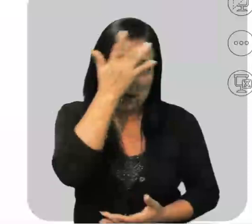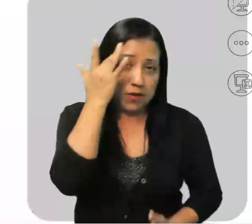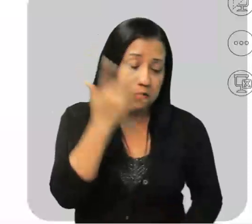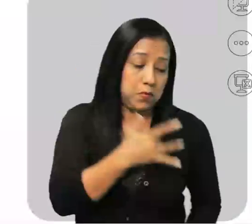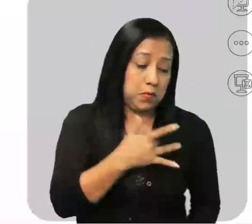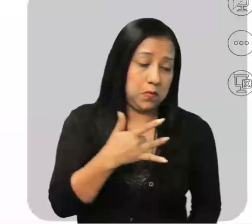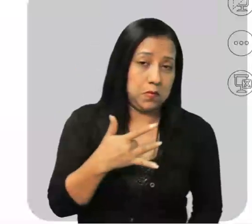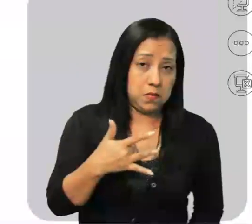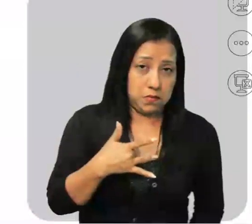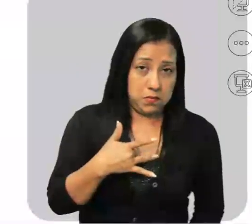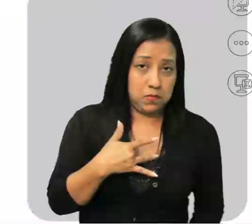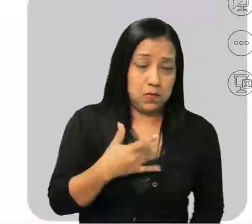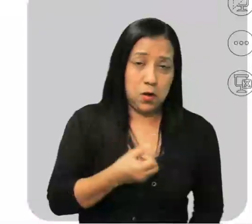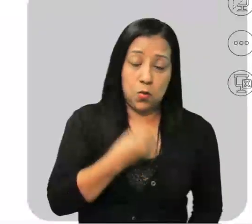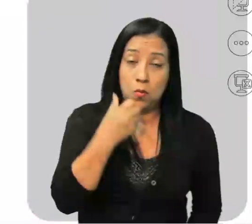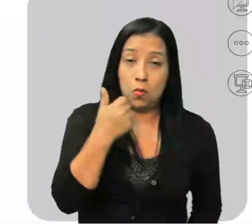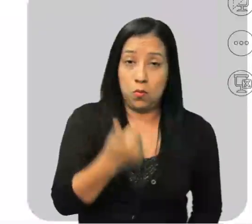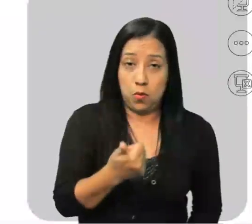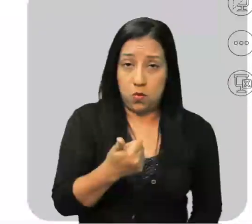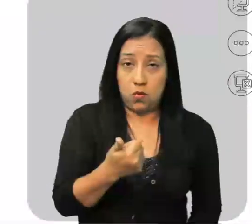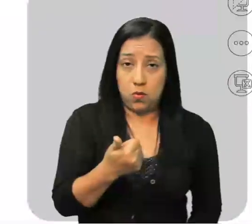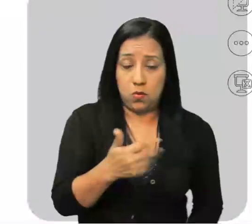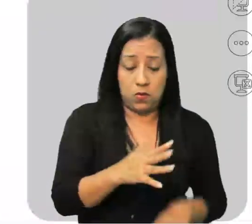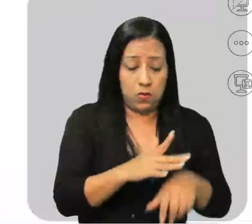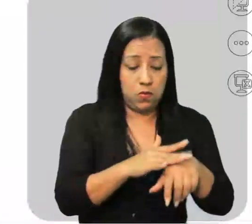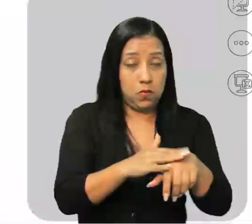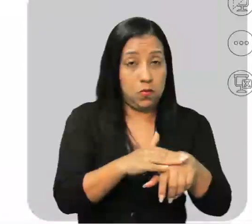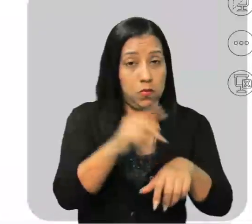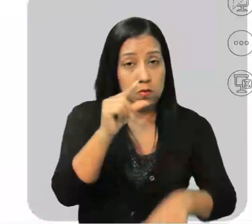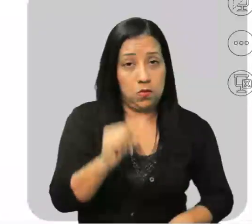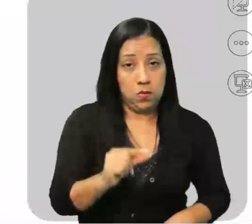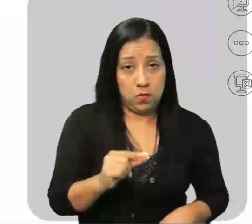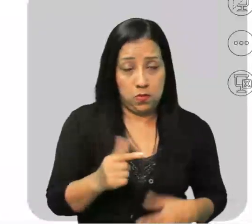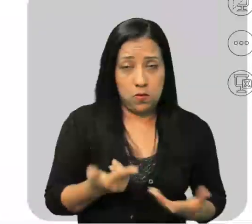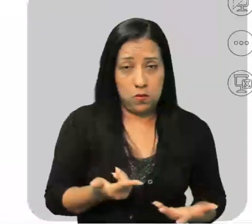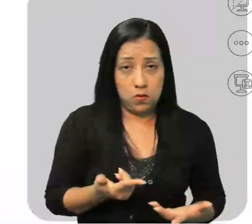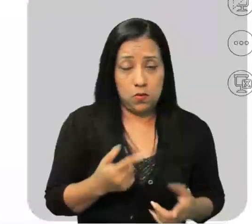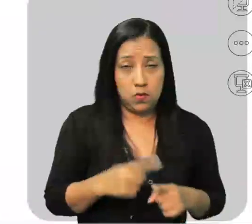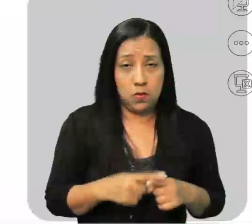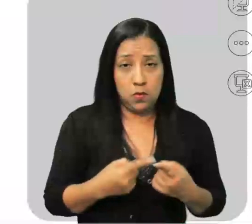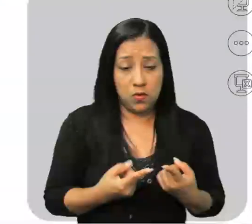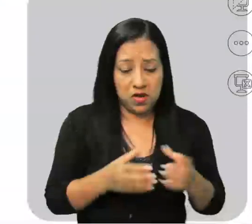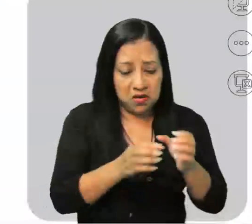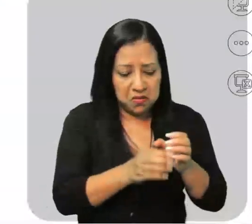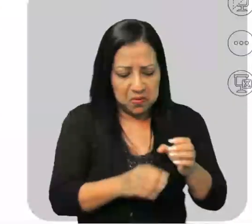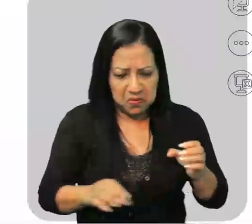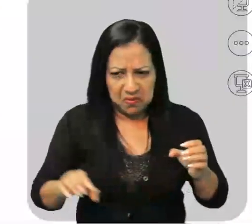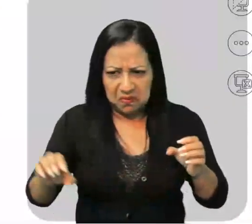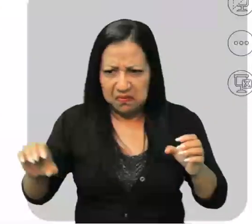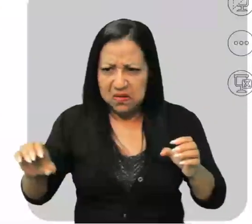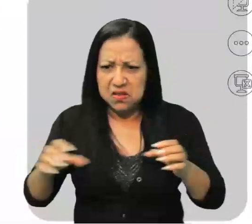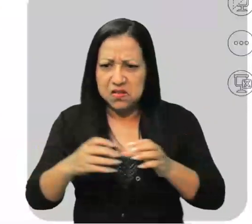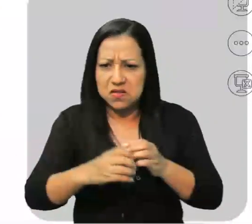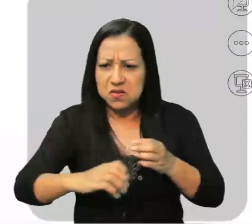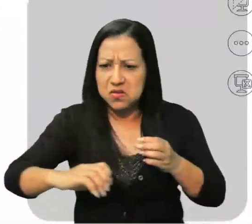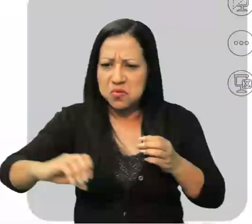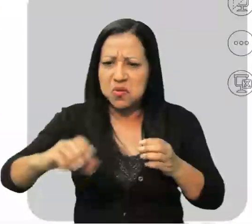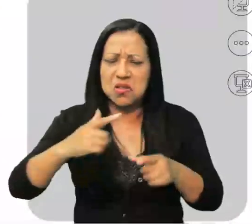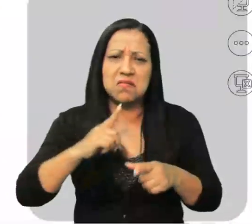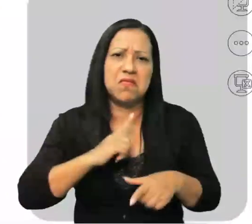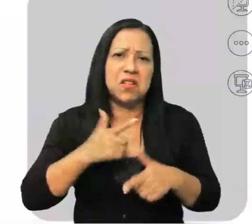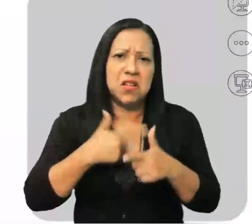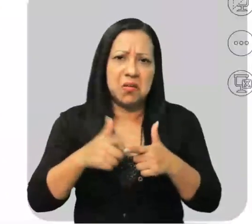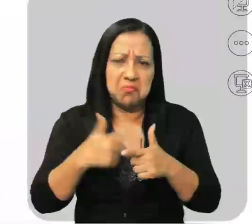adoecer menos, como não vão para os hospitais, não vão encher